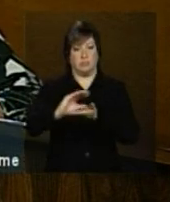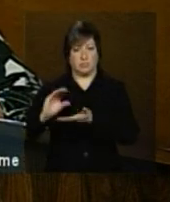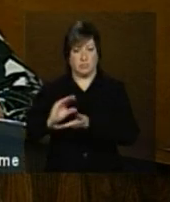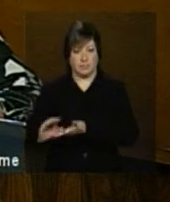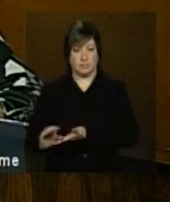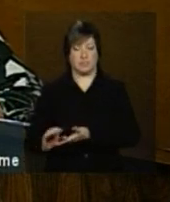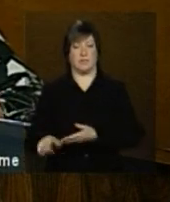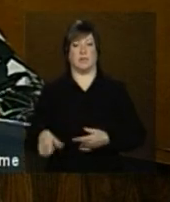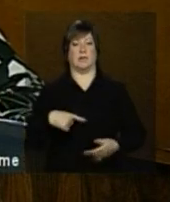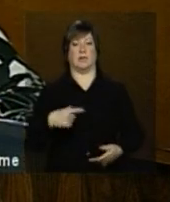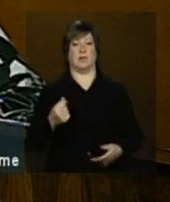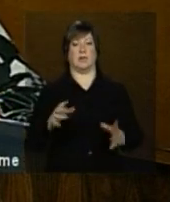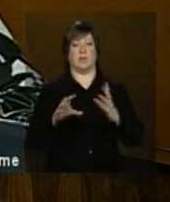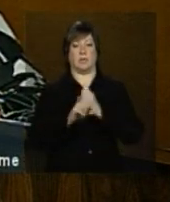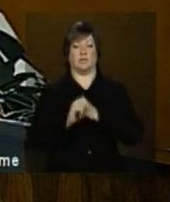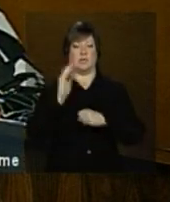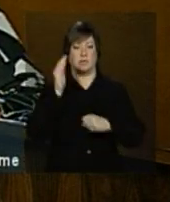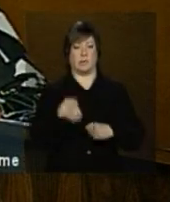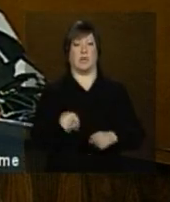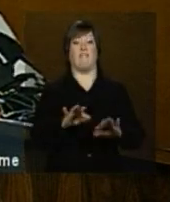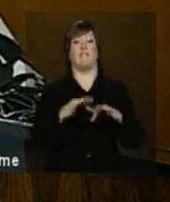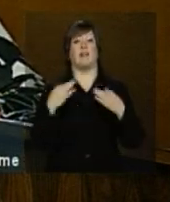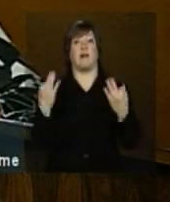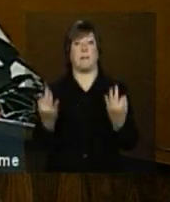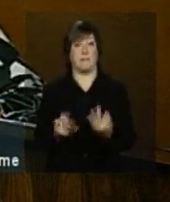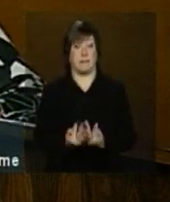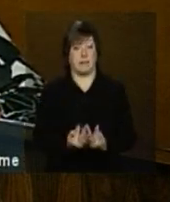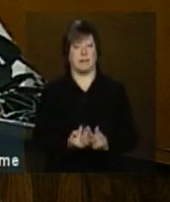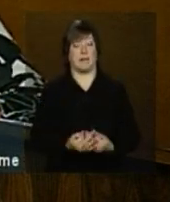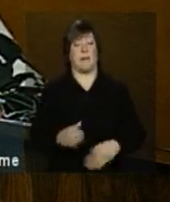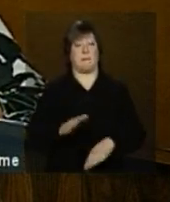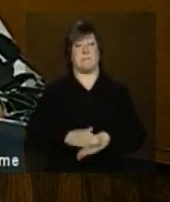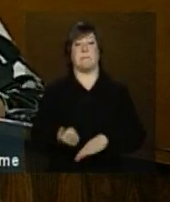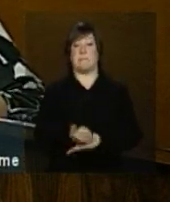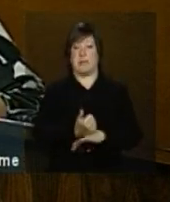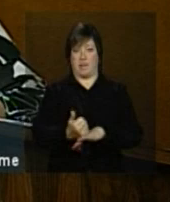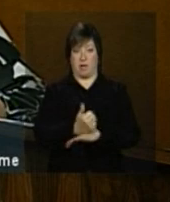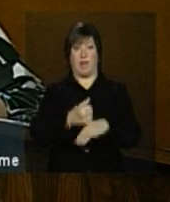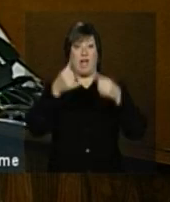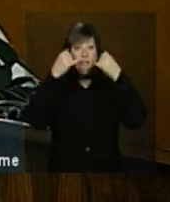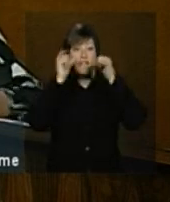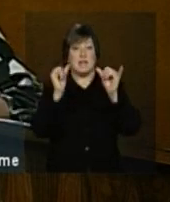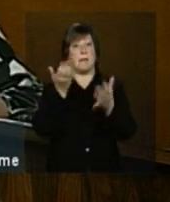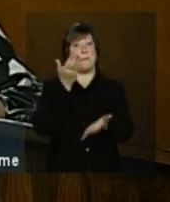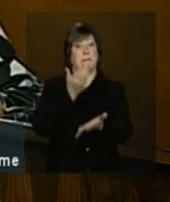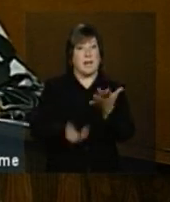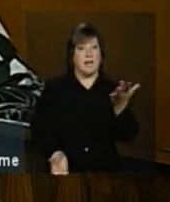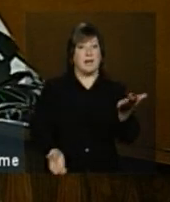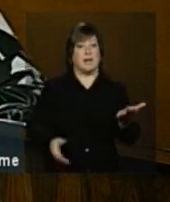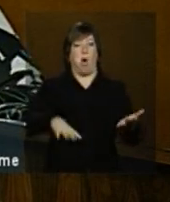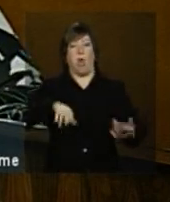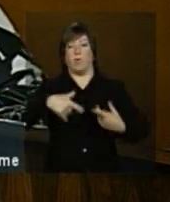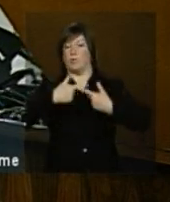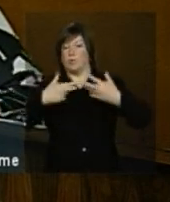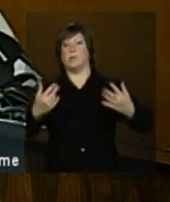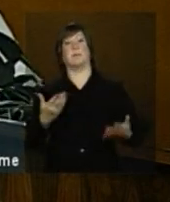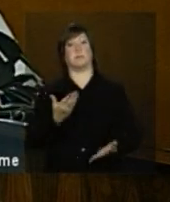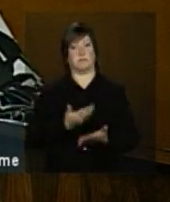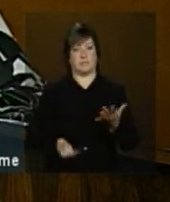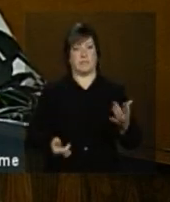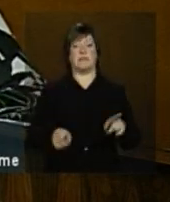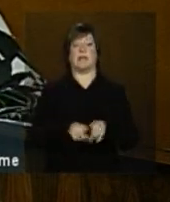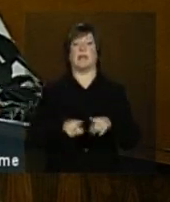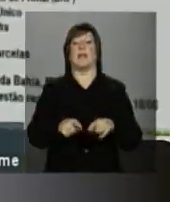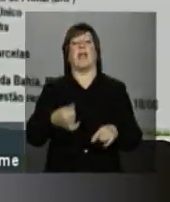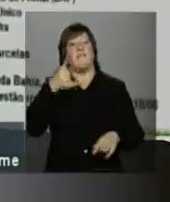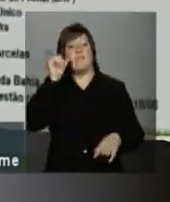de o recurso diretamente paraa família tem sido muito mais eficiente evita desvio evita um conjunto de problemas inclusive atrasos